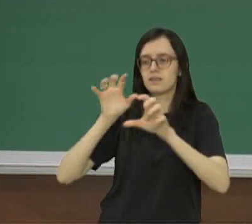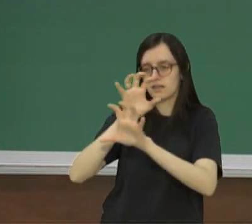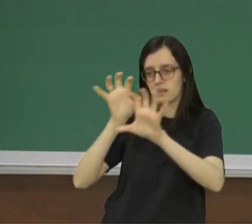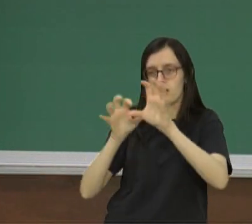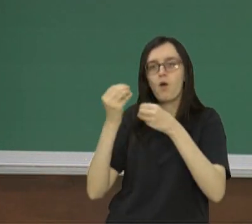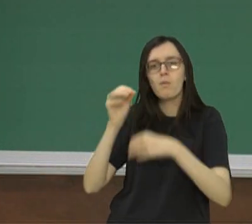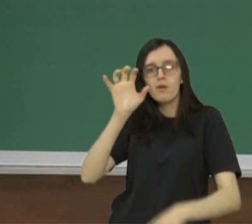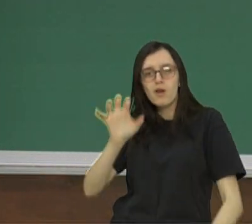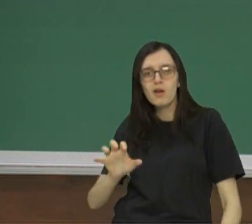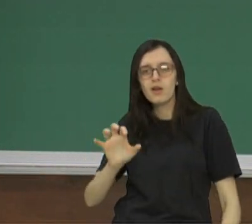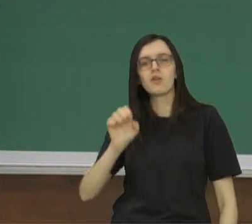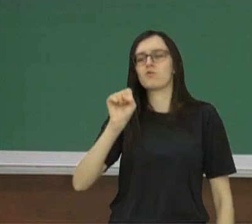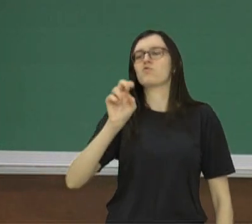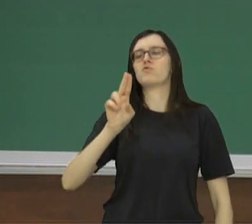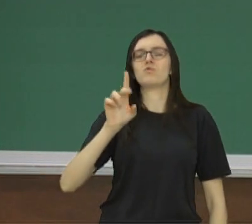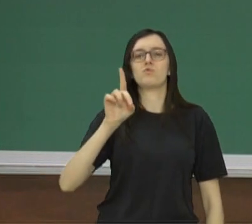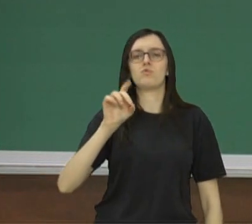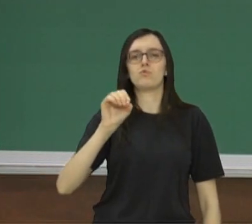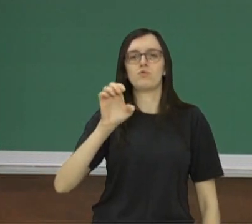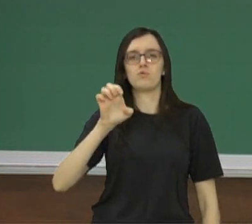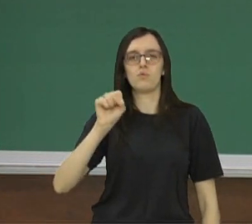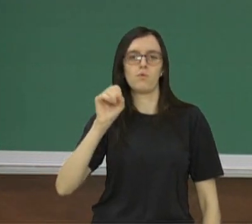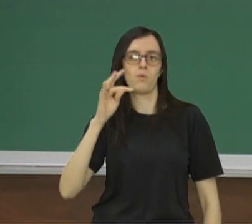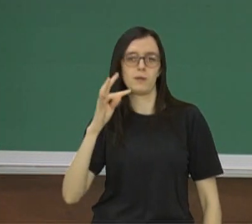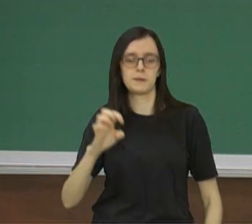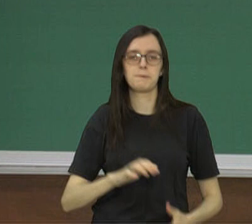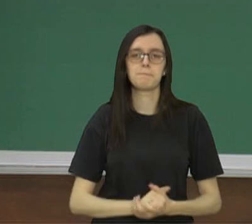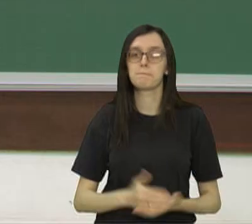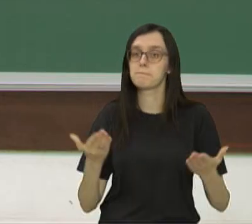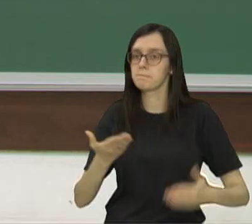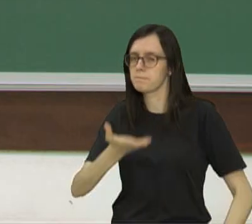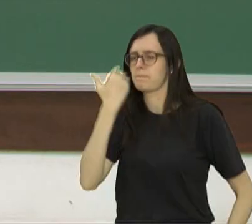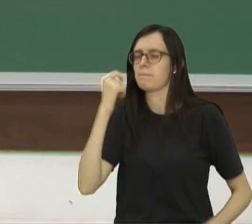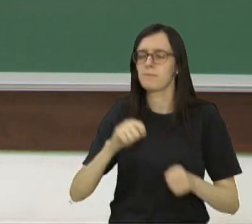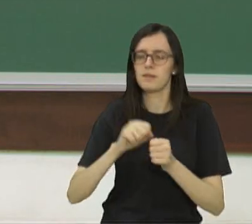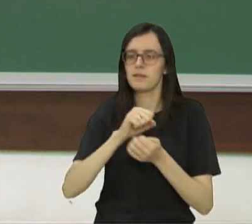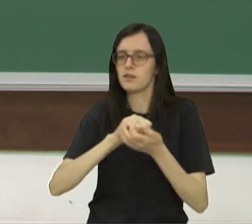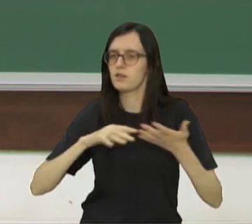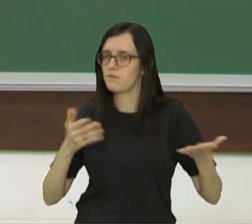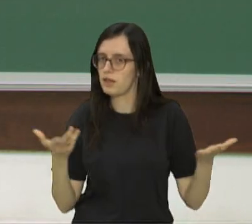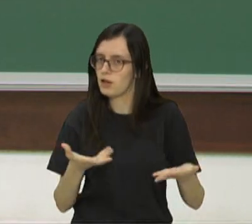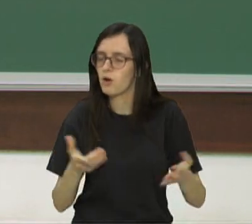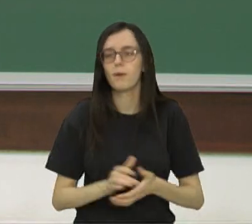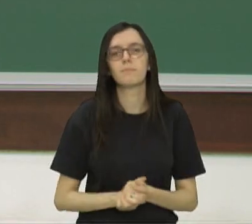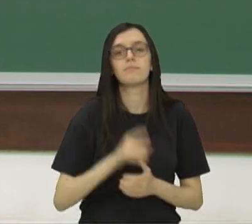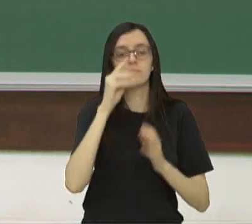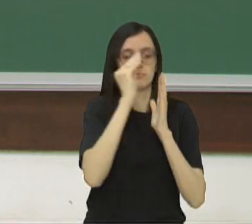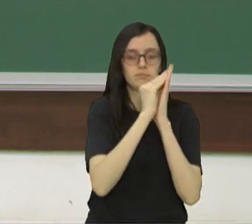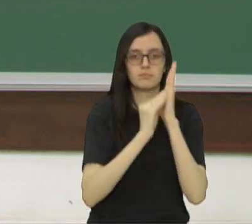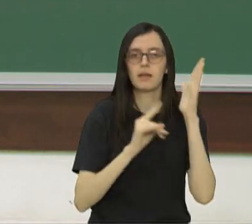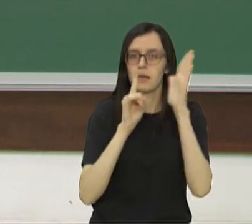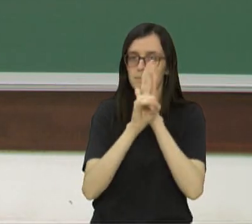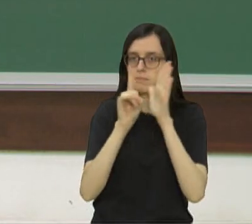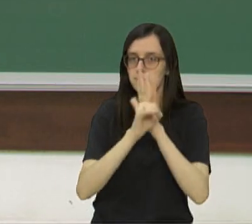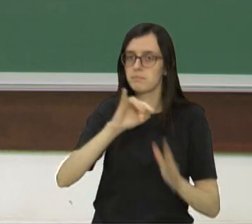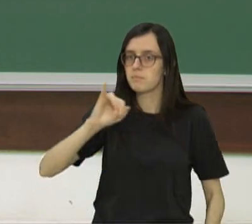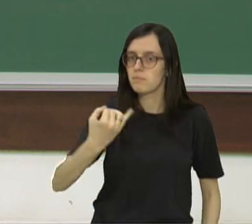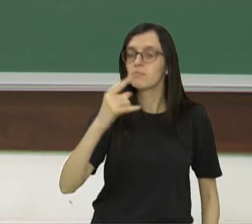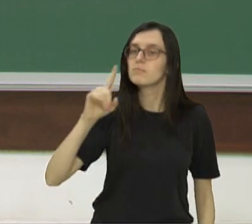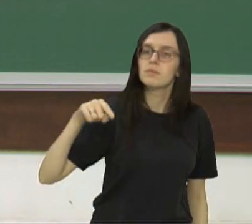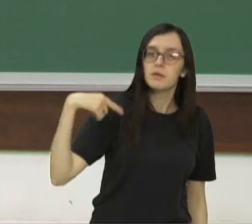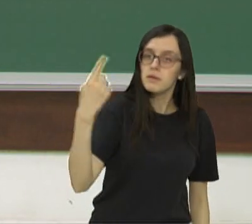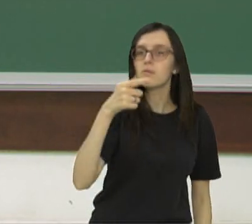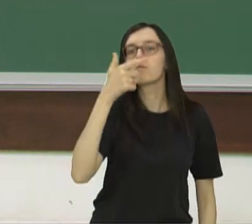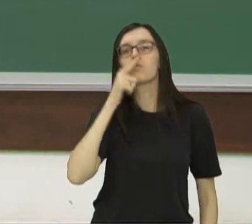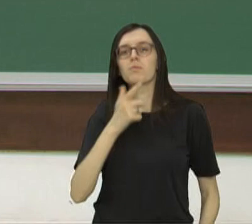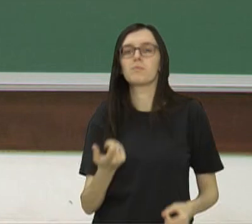região sudoeste. Então, vamos fazer um exercício agora. Anote as perguntas para depois